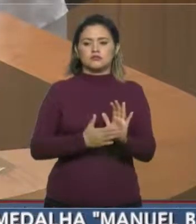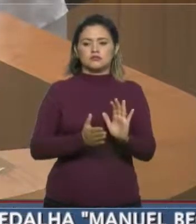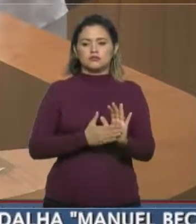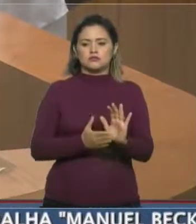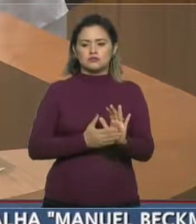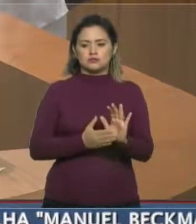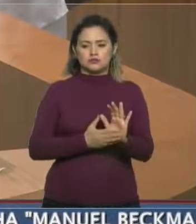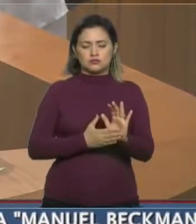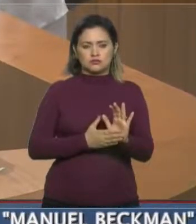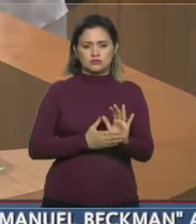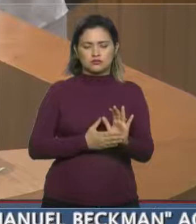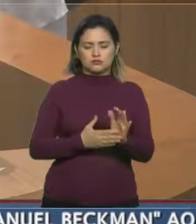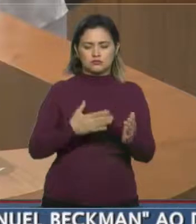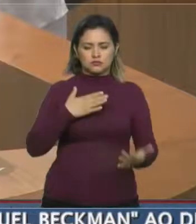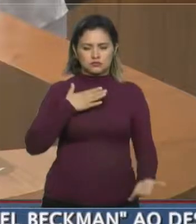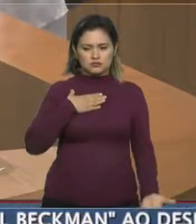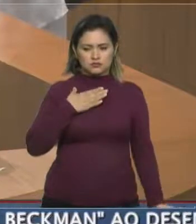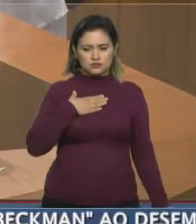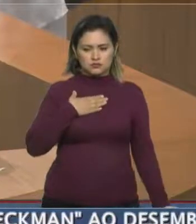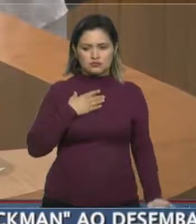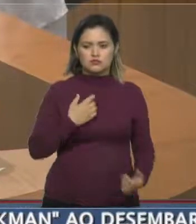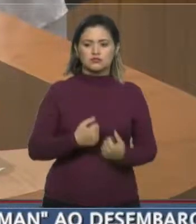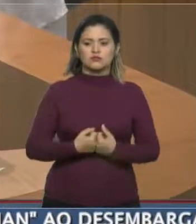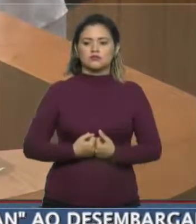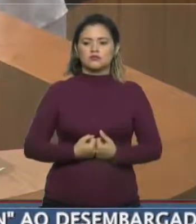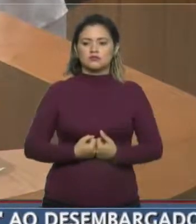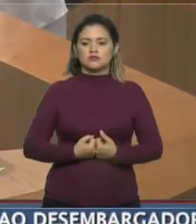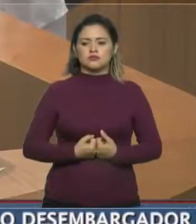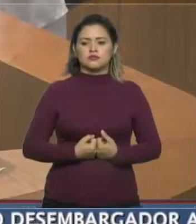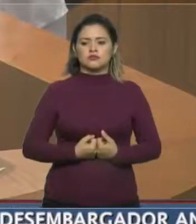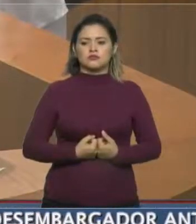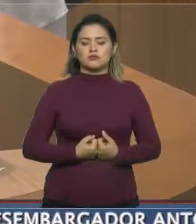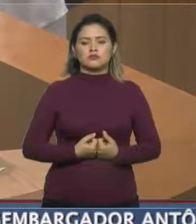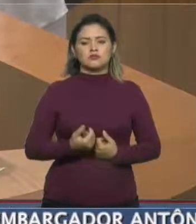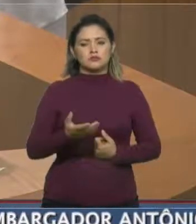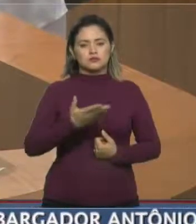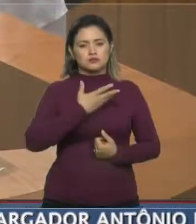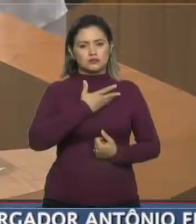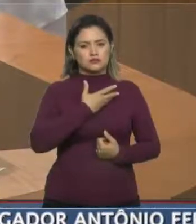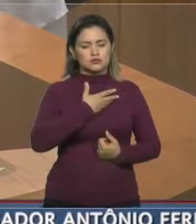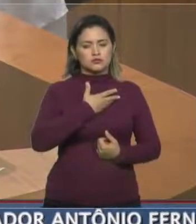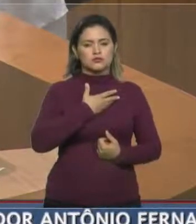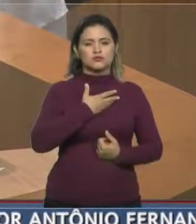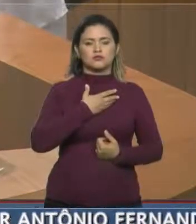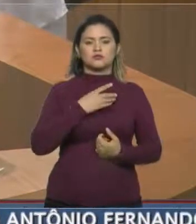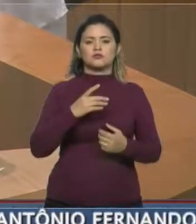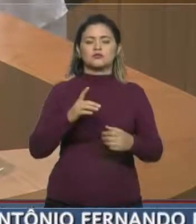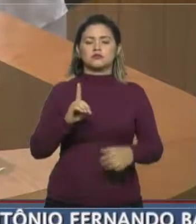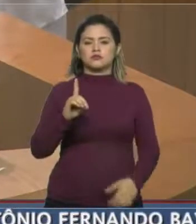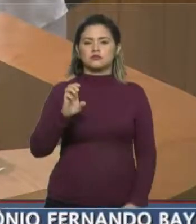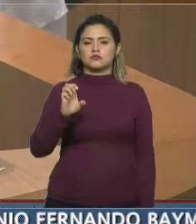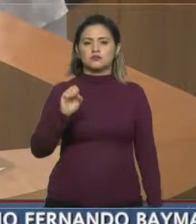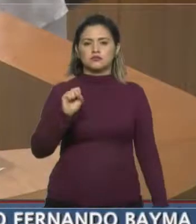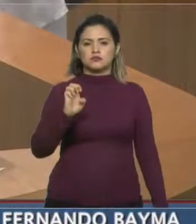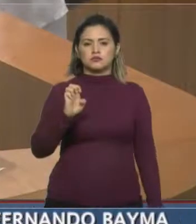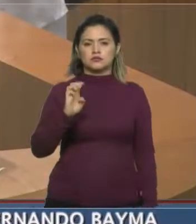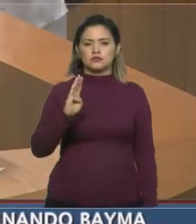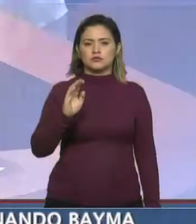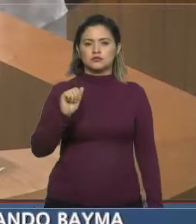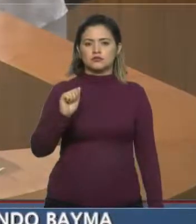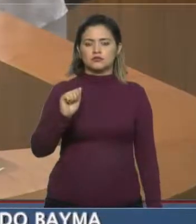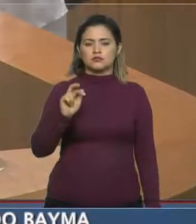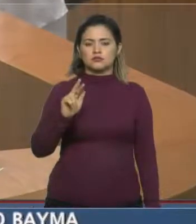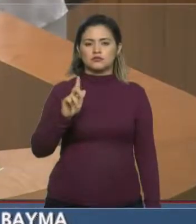proposta para homenagear o nosso querido desembargador Antônio Banho Araújo Neto. Muito